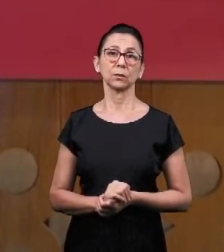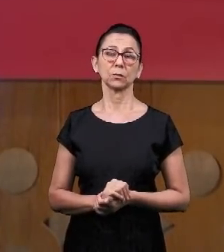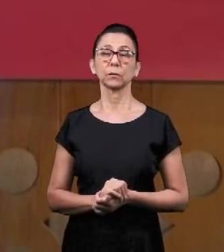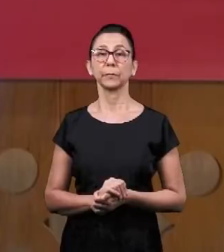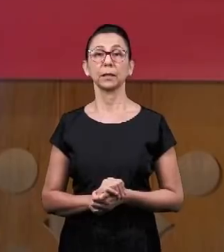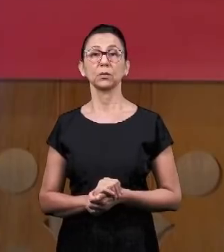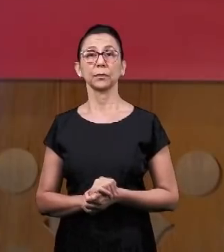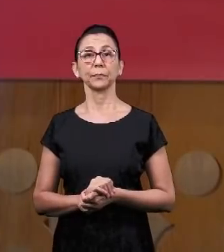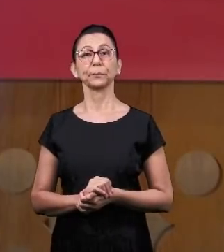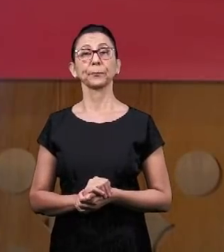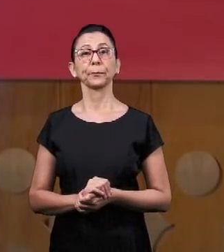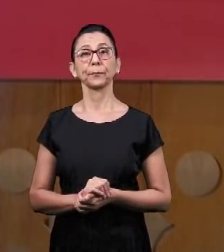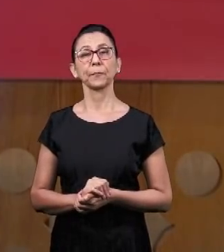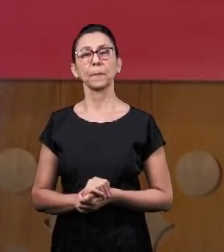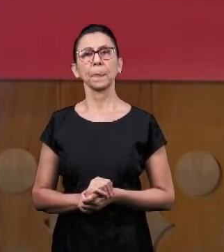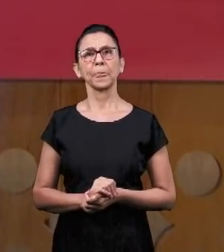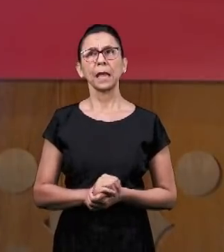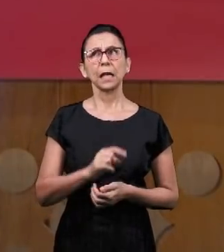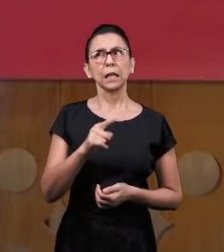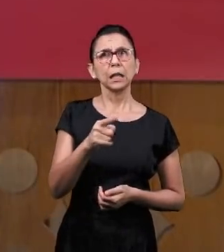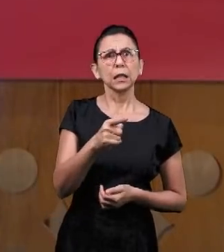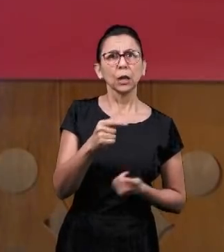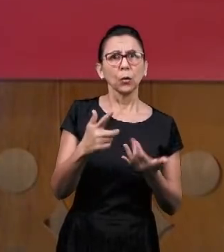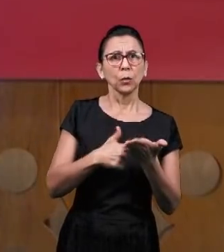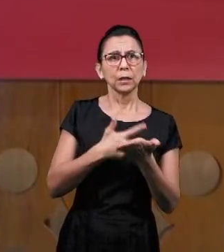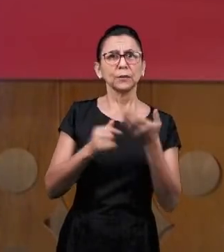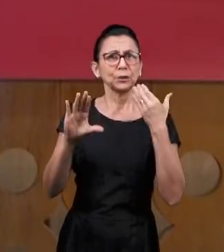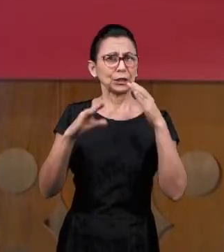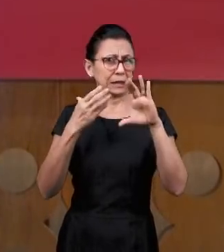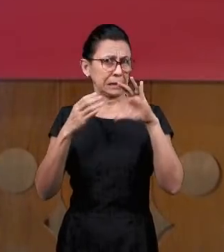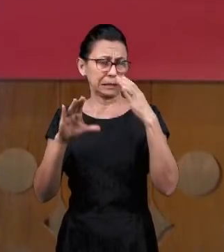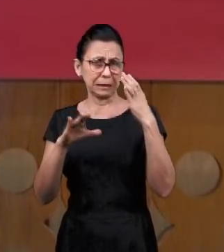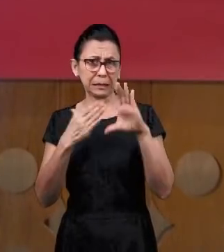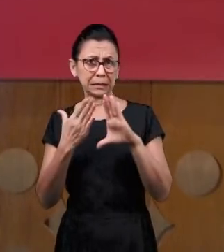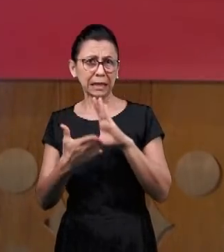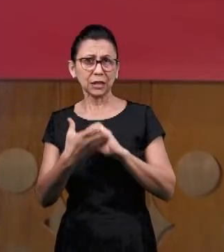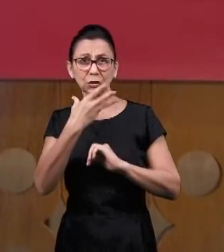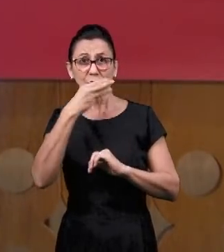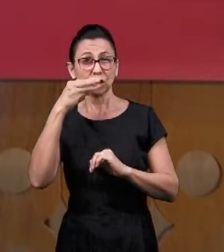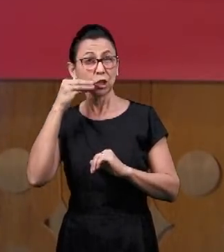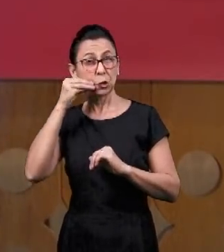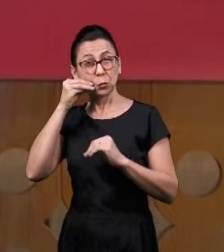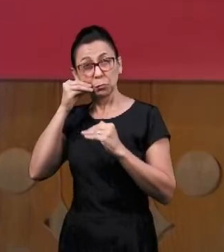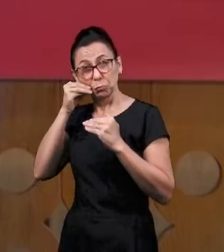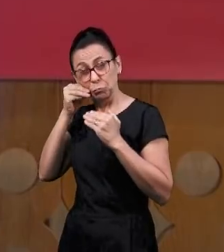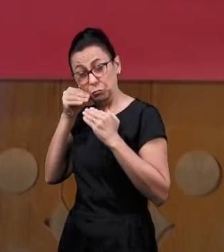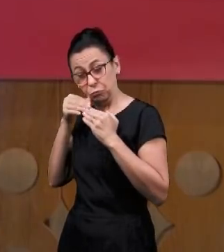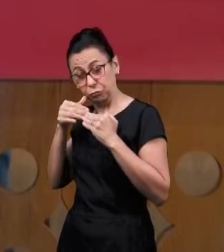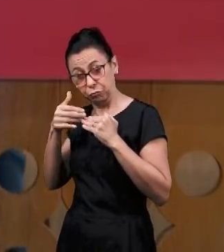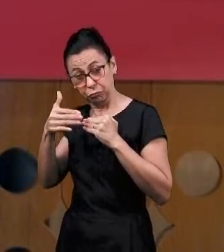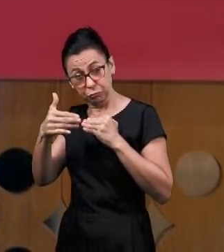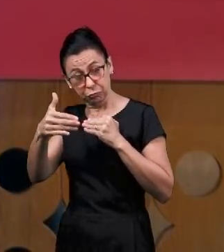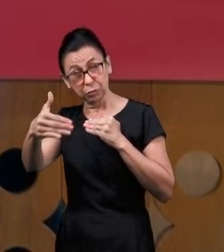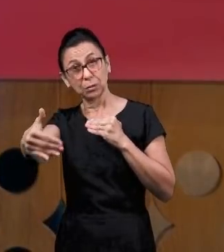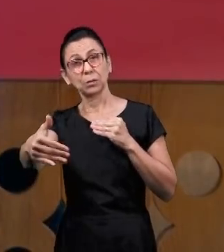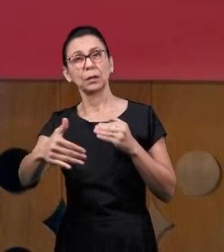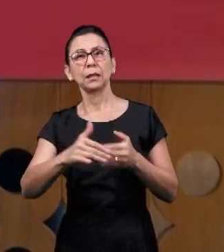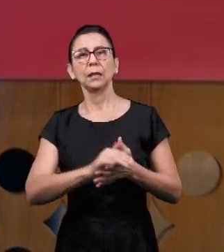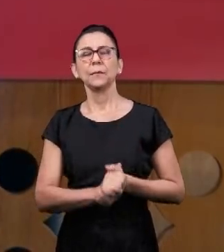Para entender o livro de Cantares, jejuns prolongadíssimos. Aí eu pego isso aqui agora e sento numa mesa, todo mundo